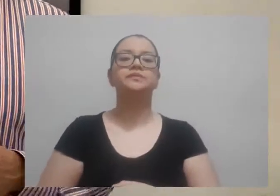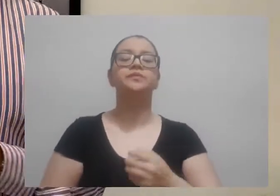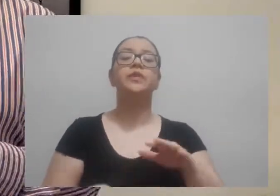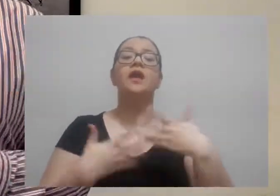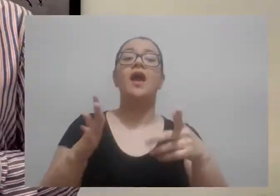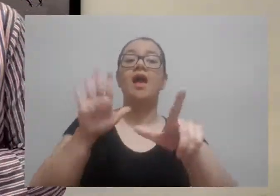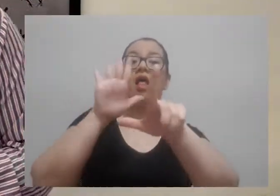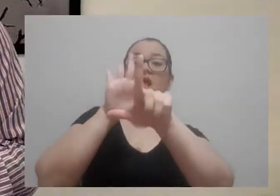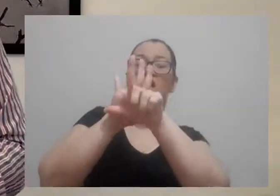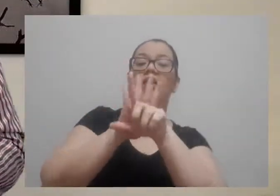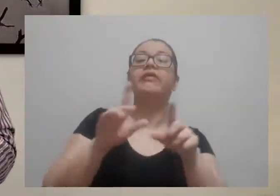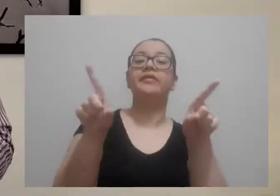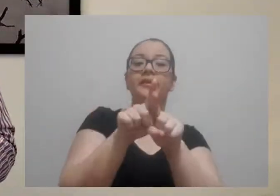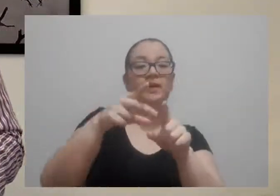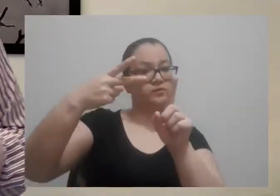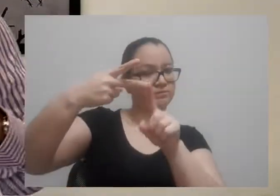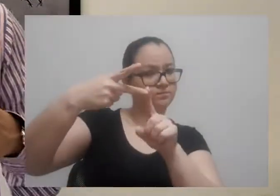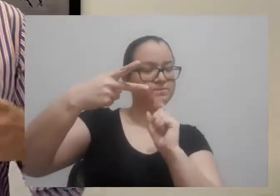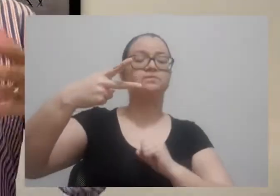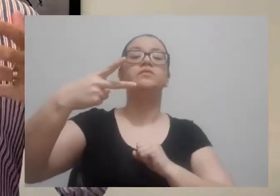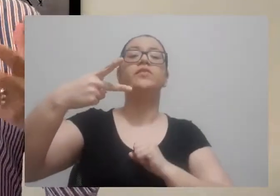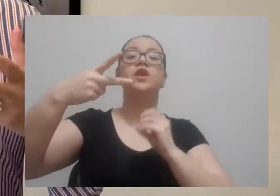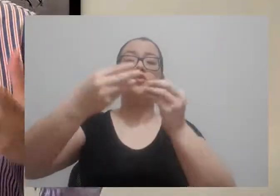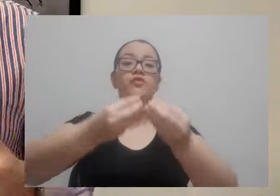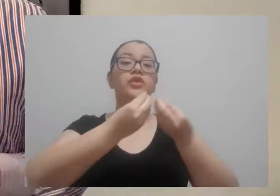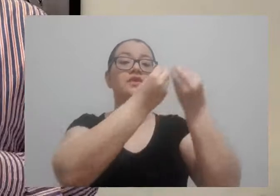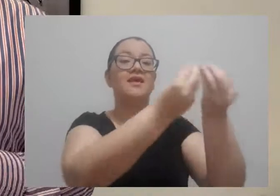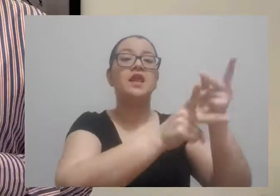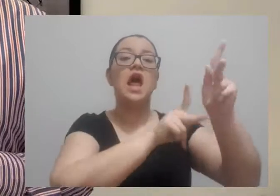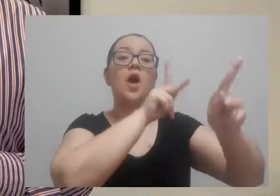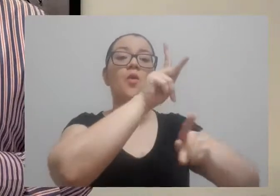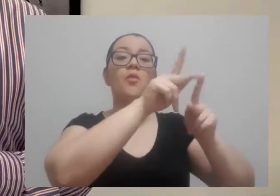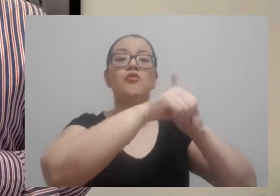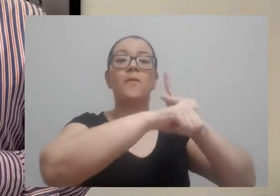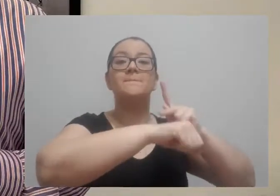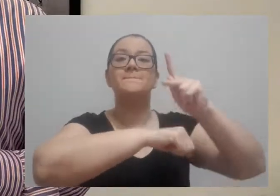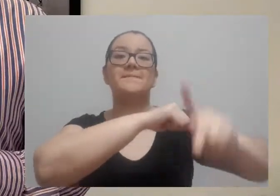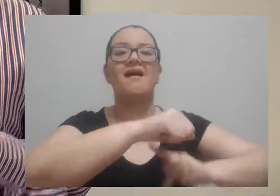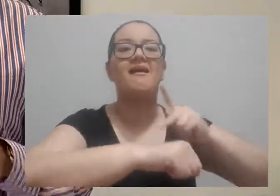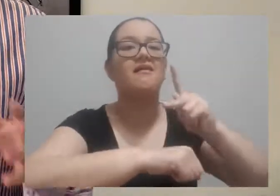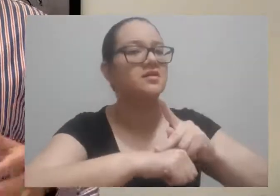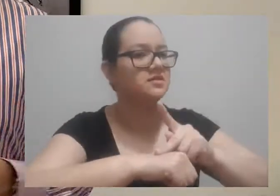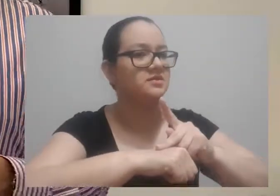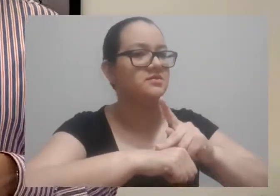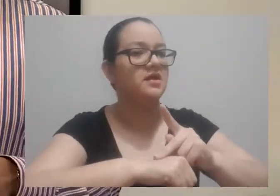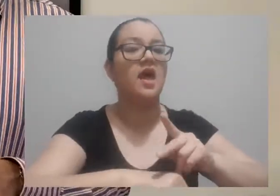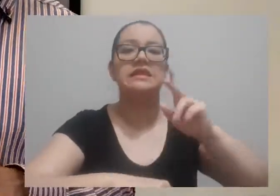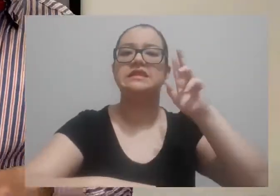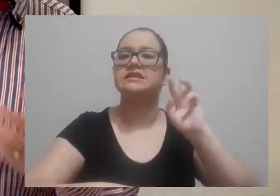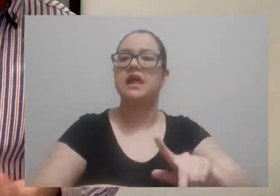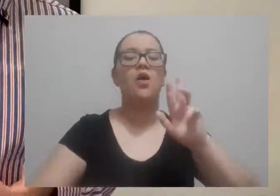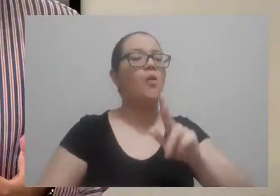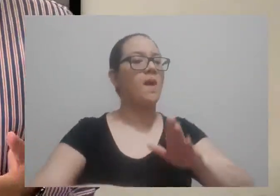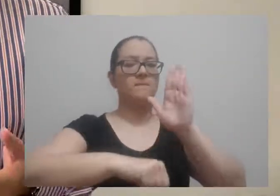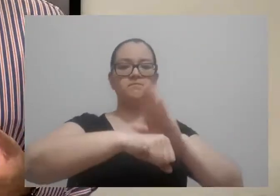lei ela foi dada ao povo judeu como nação. A lei foi dada ao povo judeu como